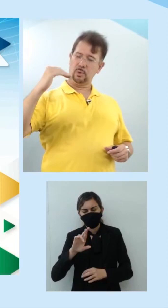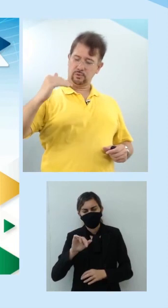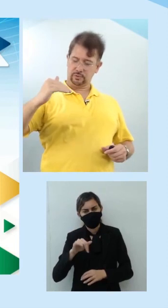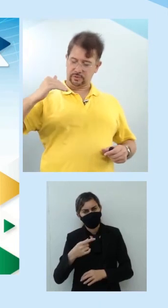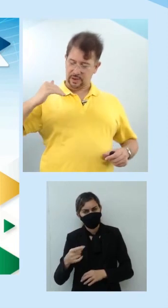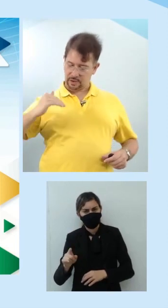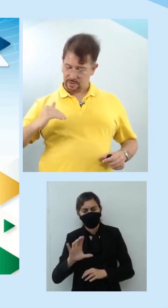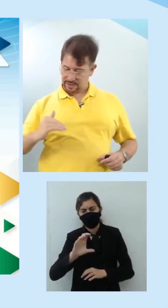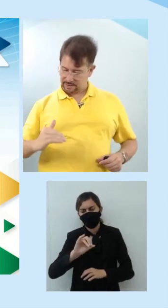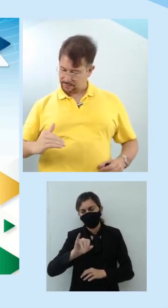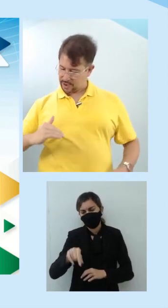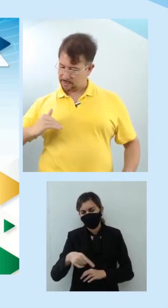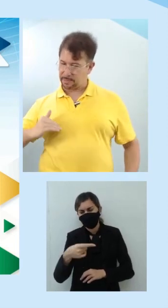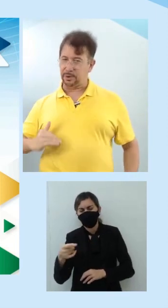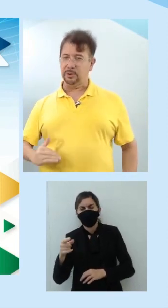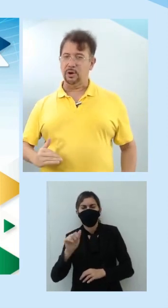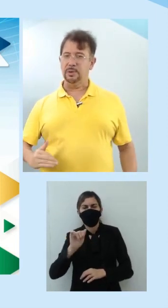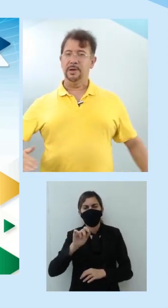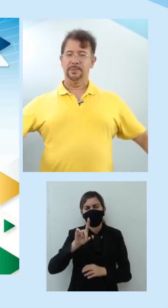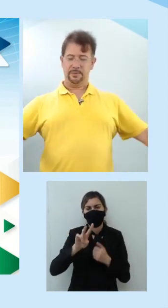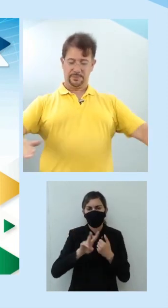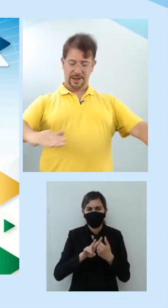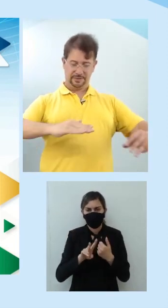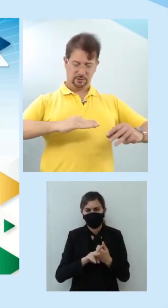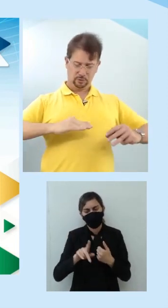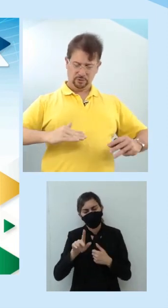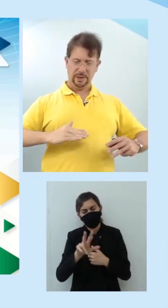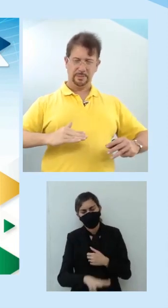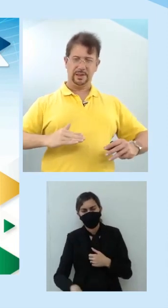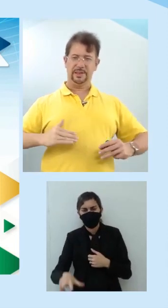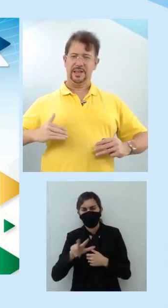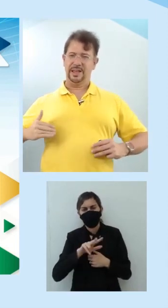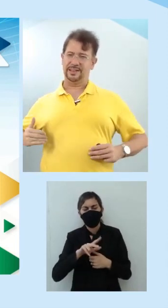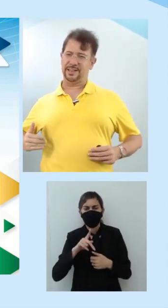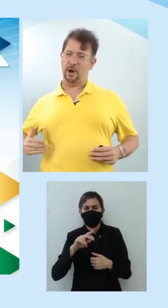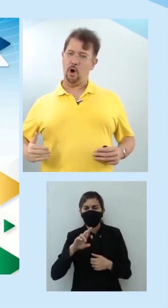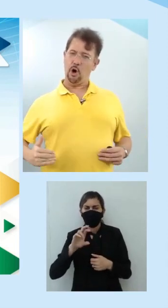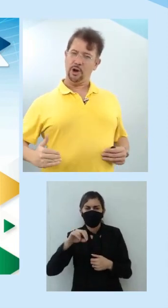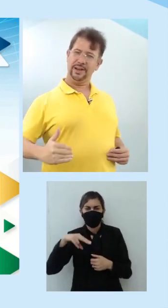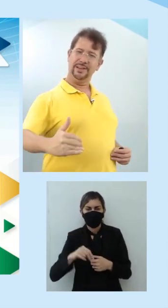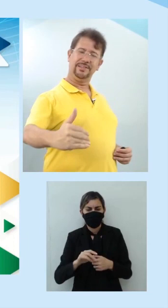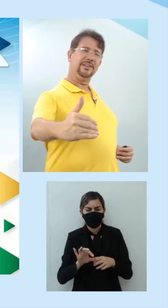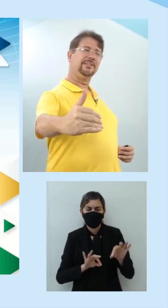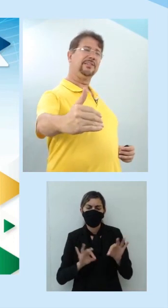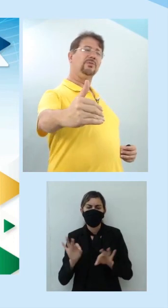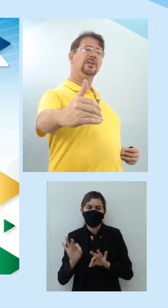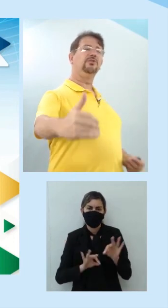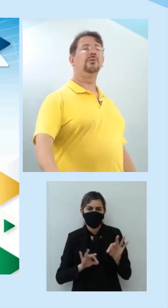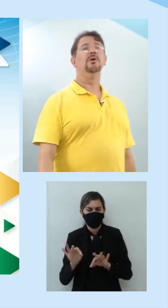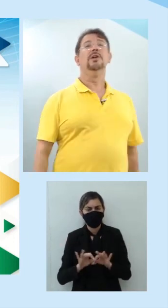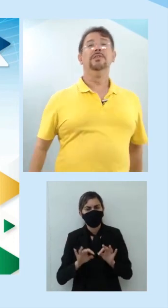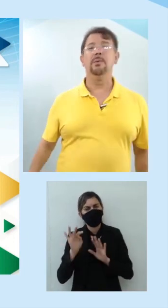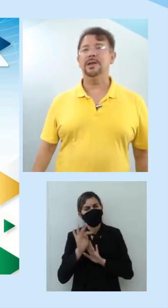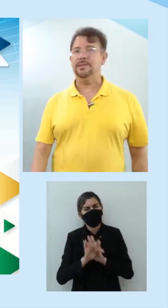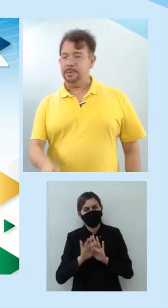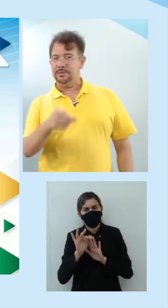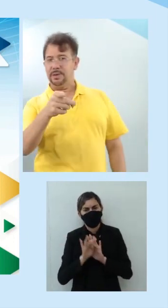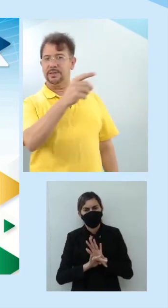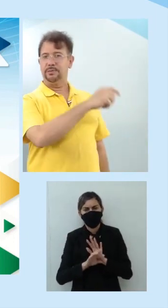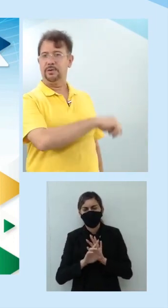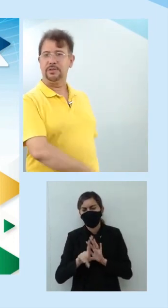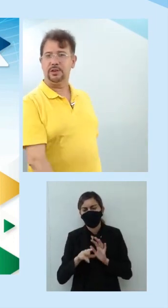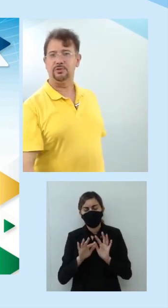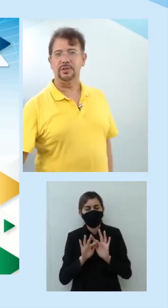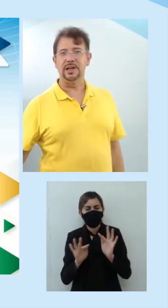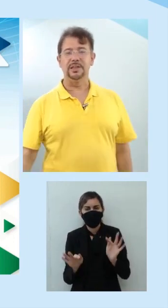preposição, conjunção, advérbio e pronome fazem justamente essa organização textual. Não é